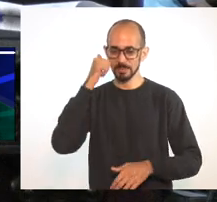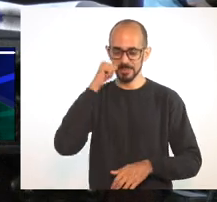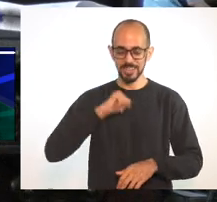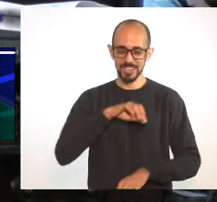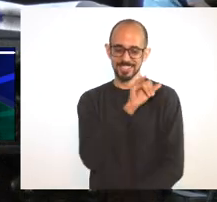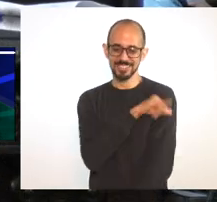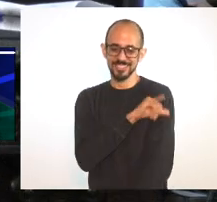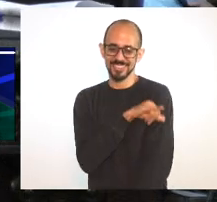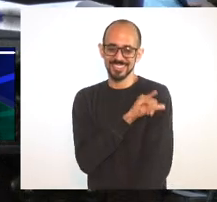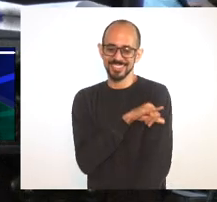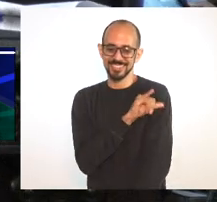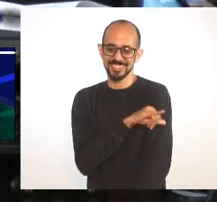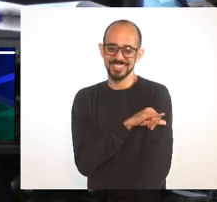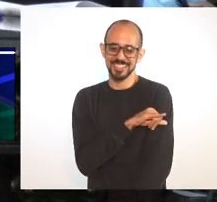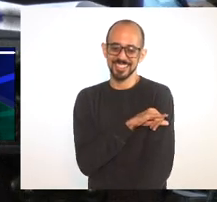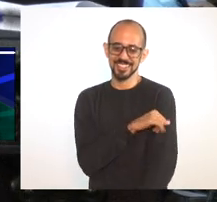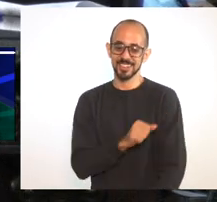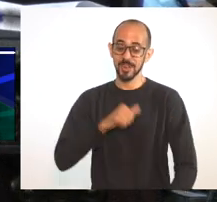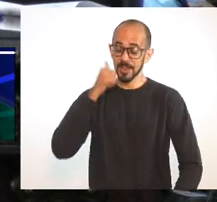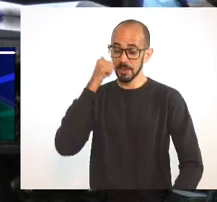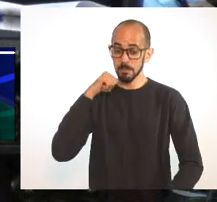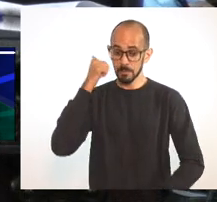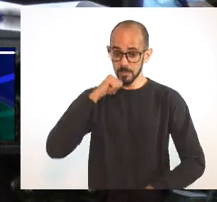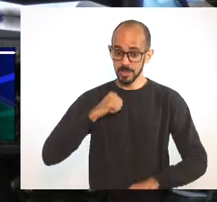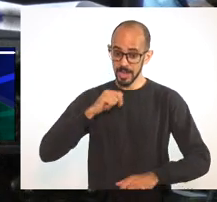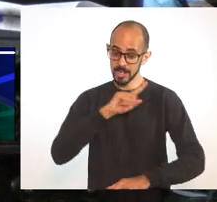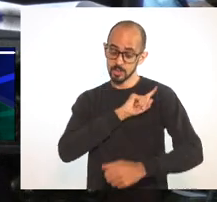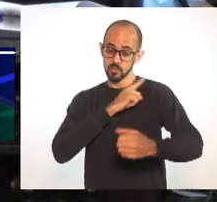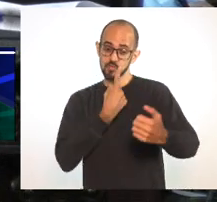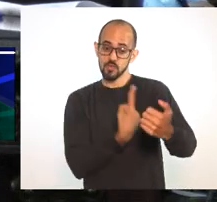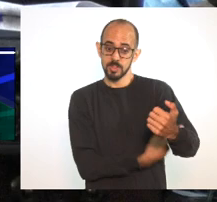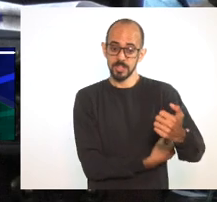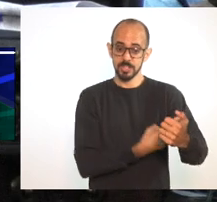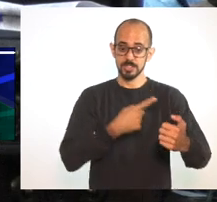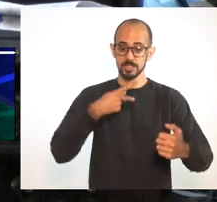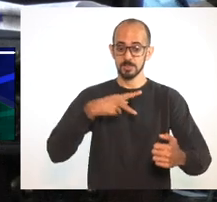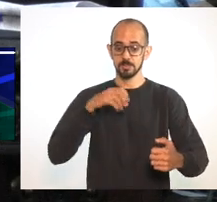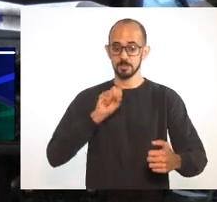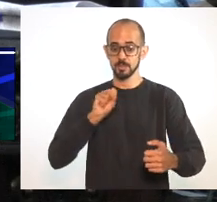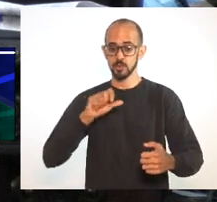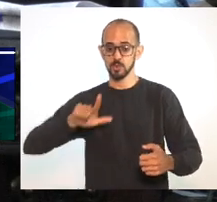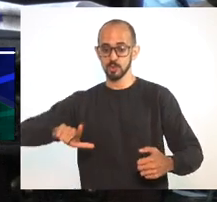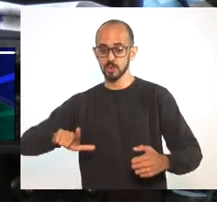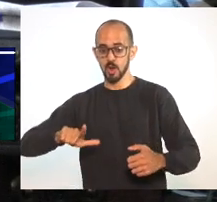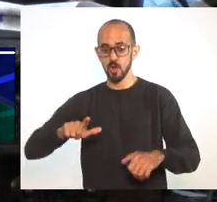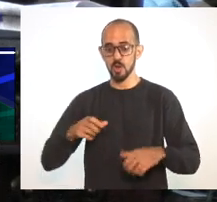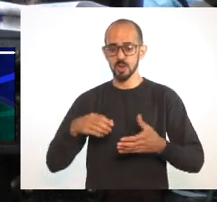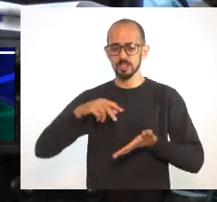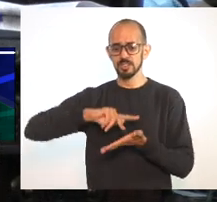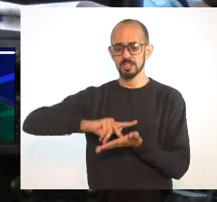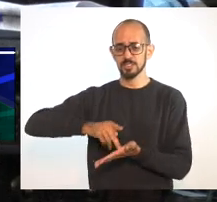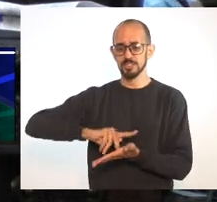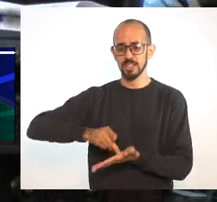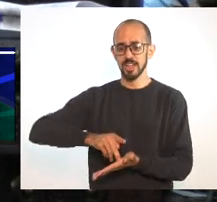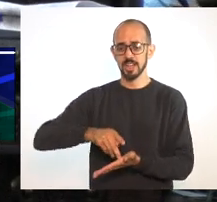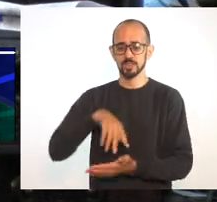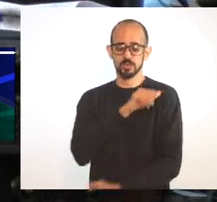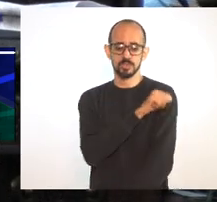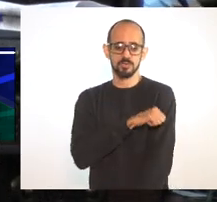Janeiro, Mulheres do Fortalecer o PSOL, Sindicato dos Enfermeiros do Rio de